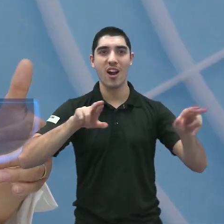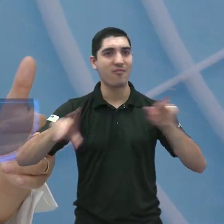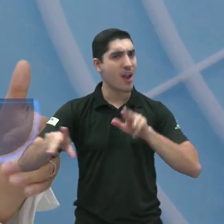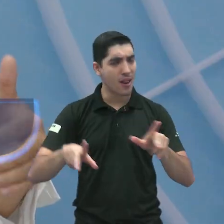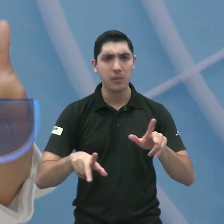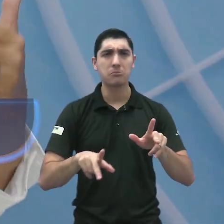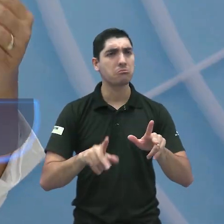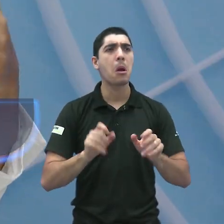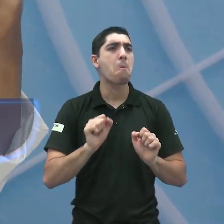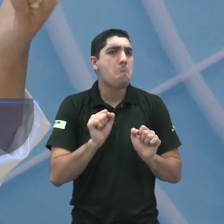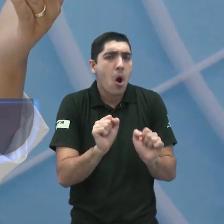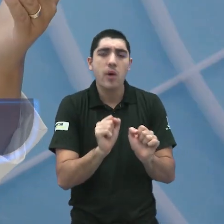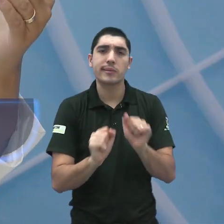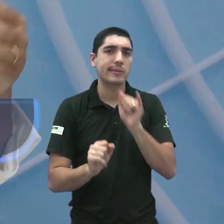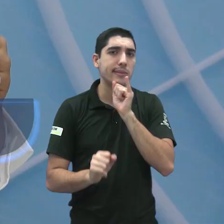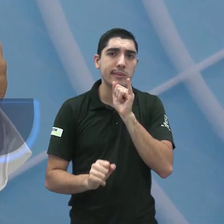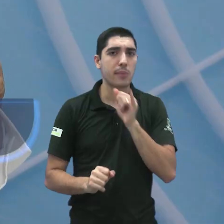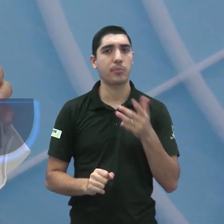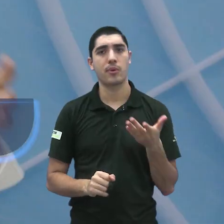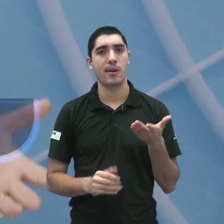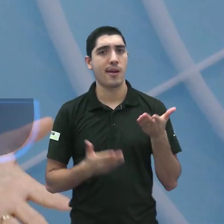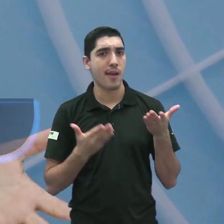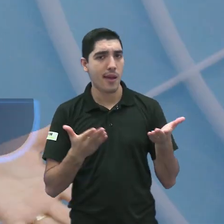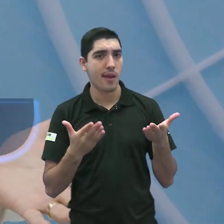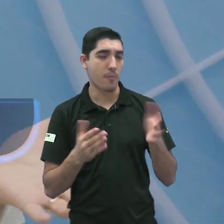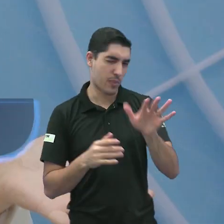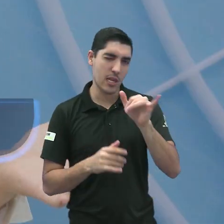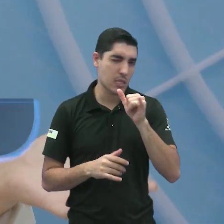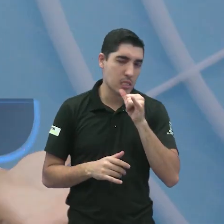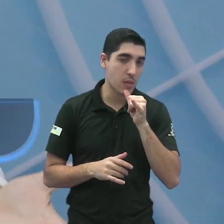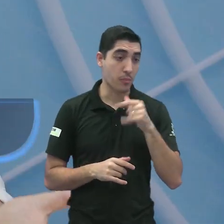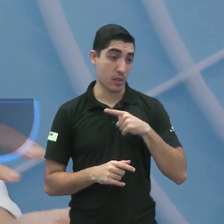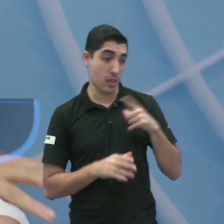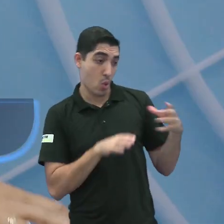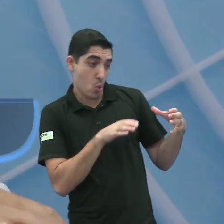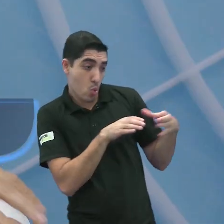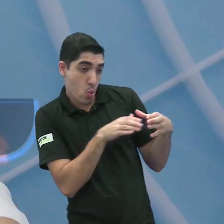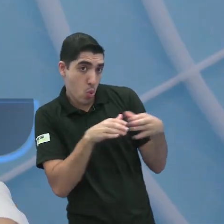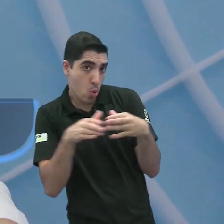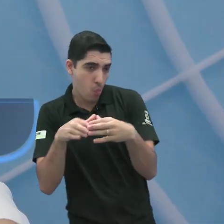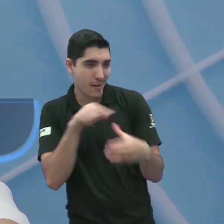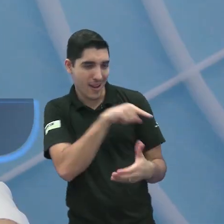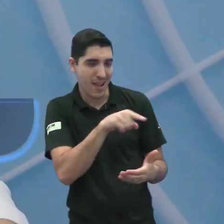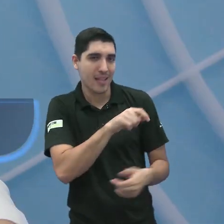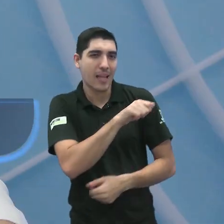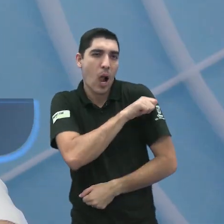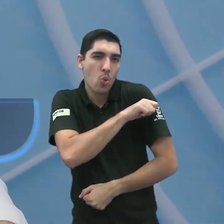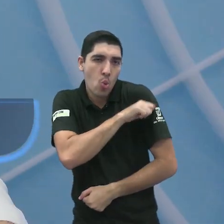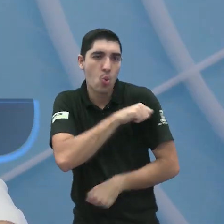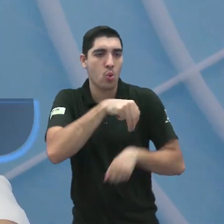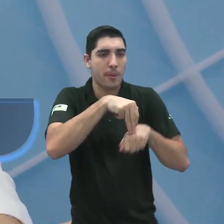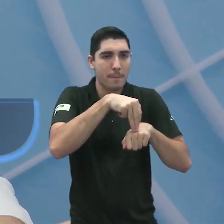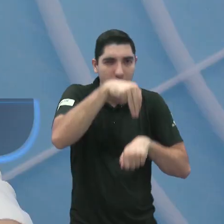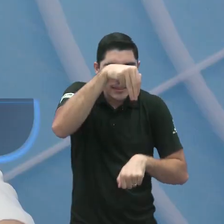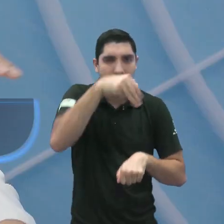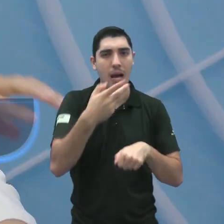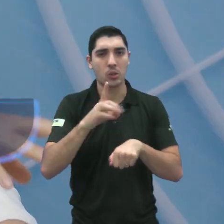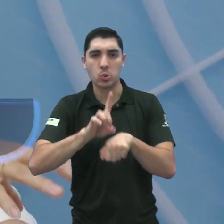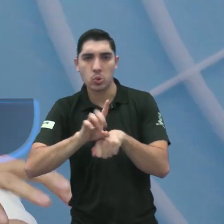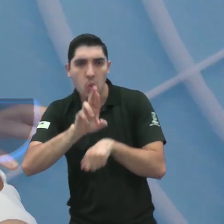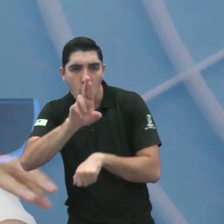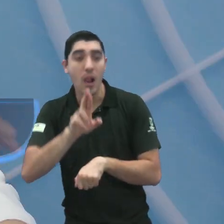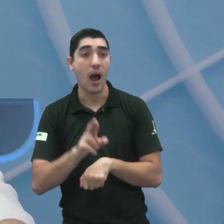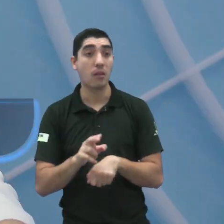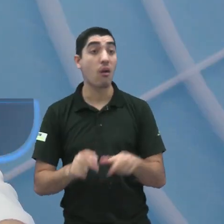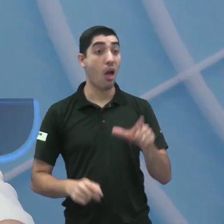de nível de... Por exemplo, quando a gente tem grupos de graduandos, mestrando, doutorando, e quando a